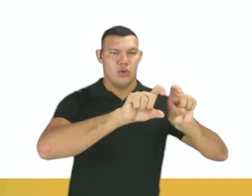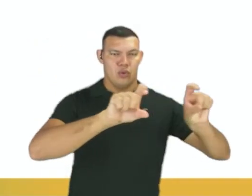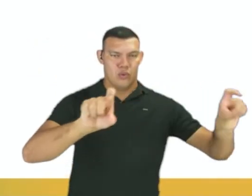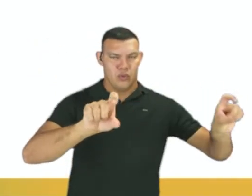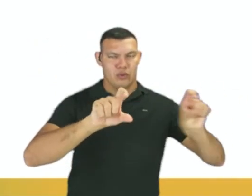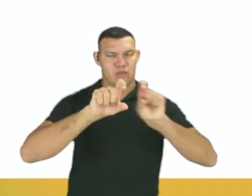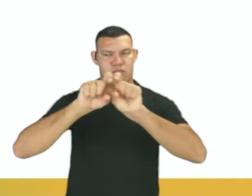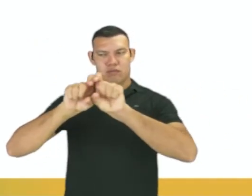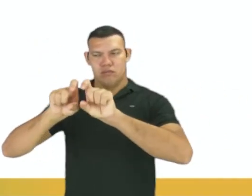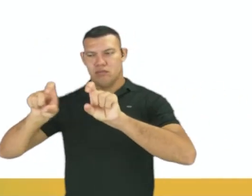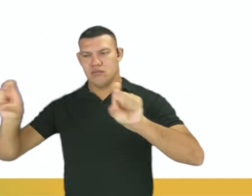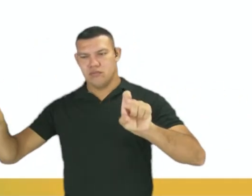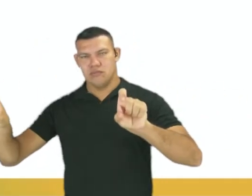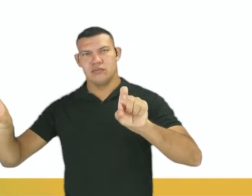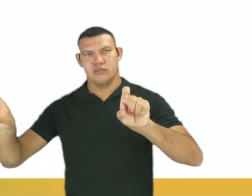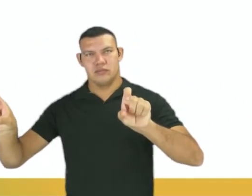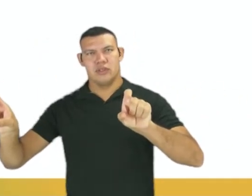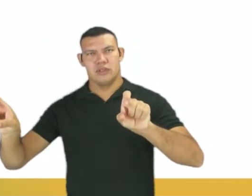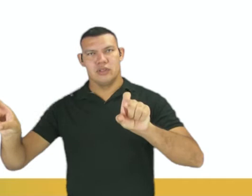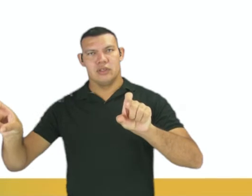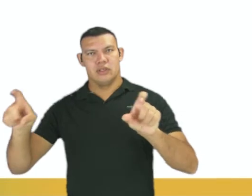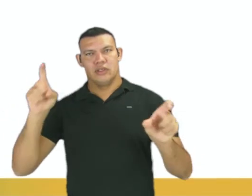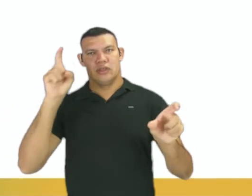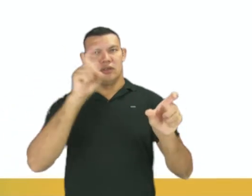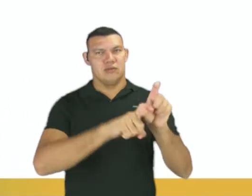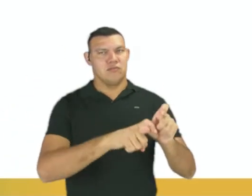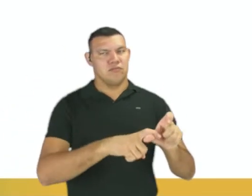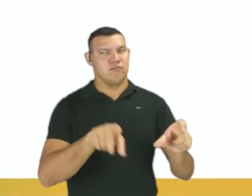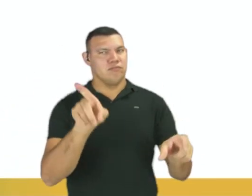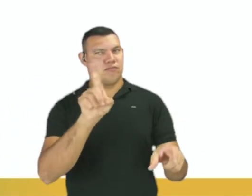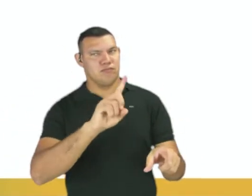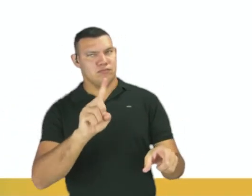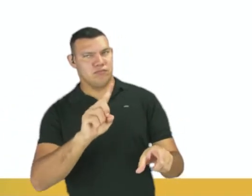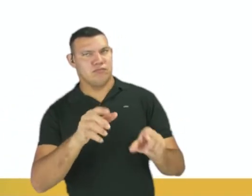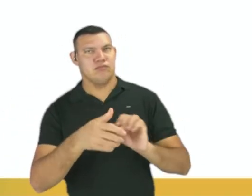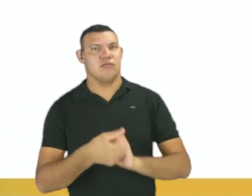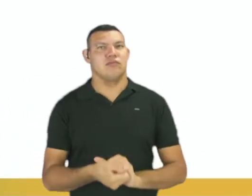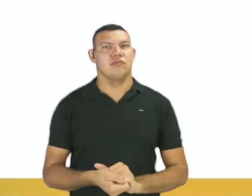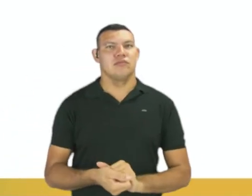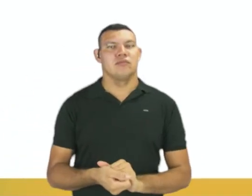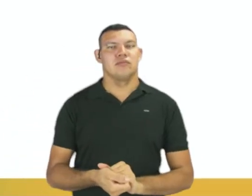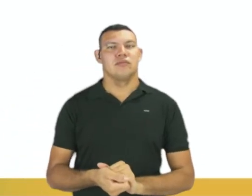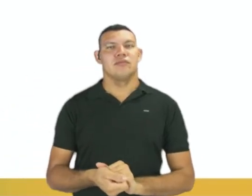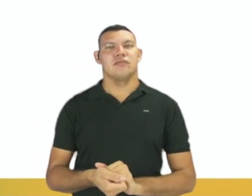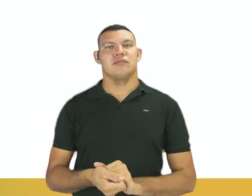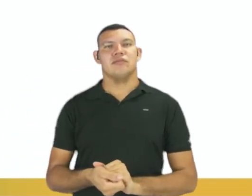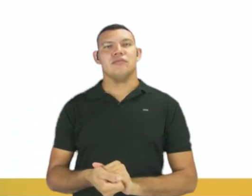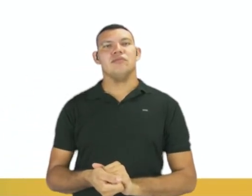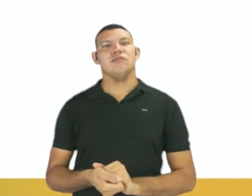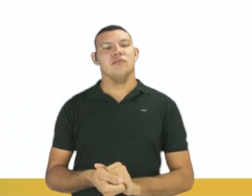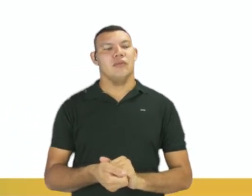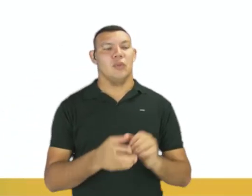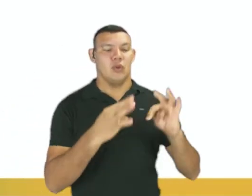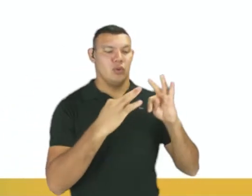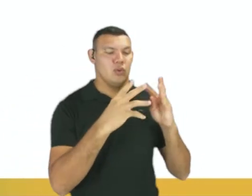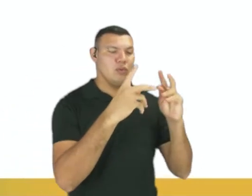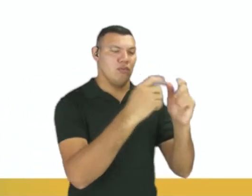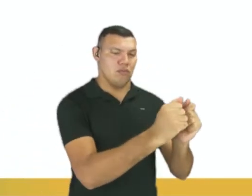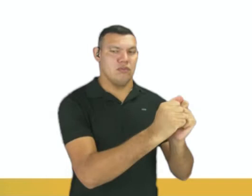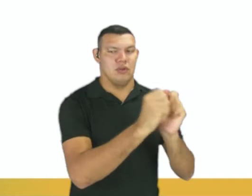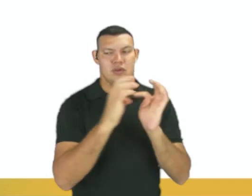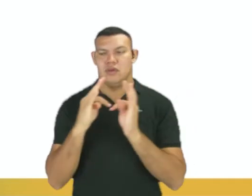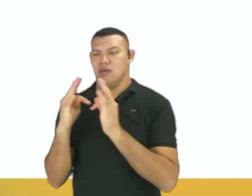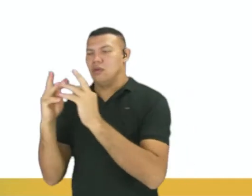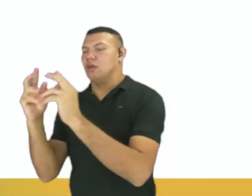é não depende da outra mas elas têm uma relação de sentido que esse complemento mas não